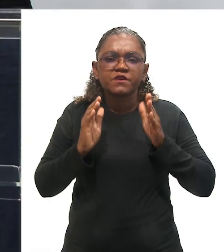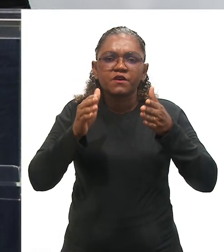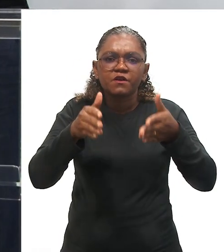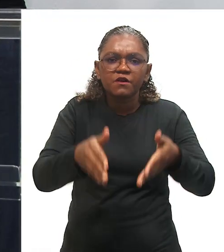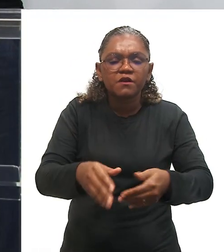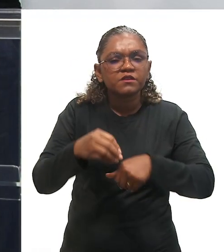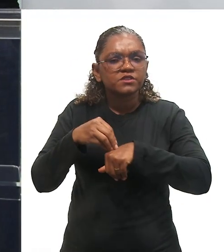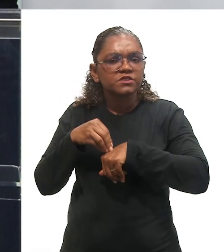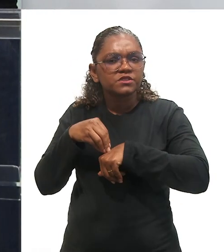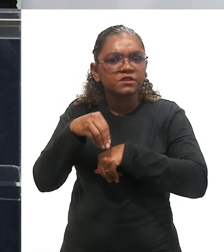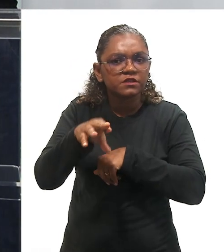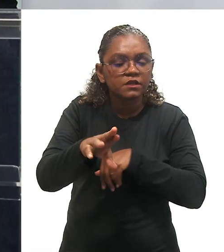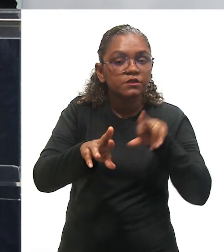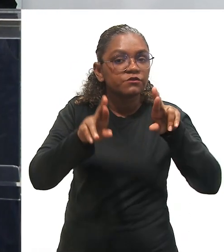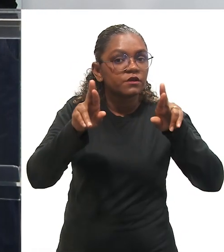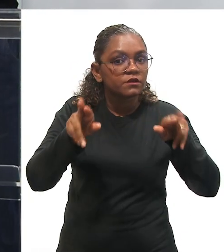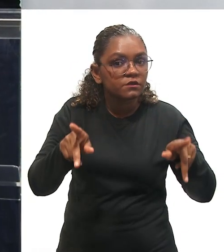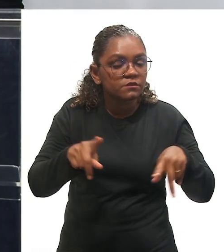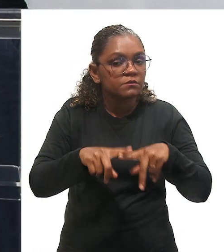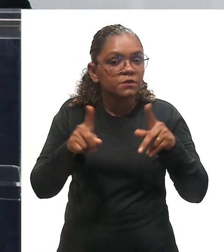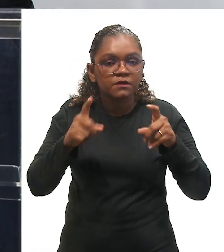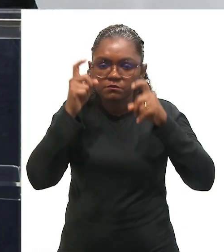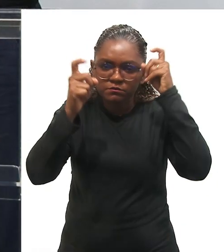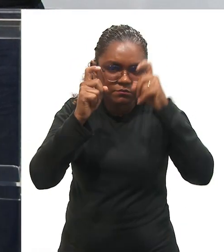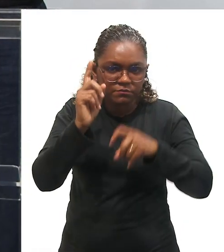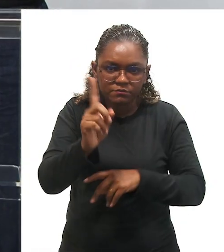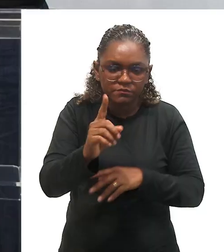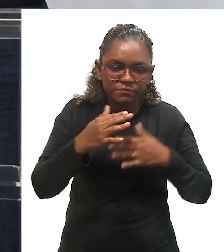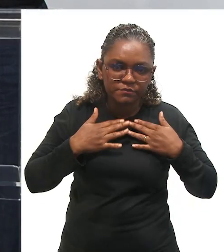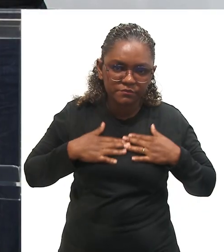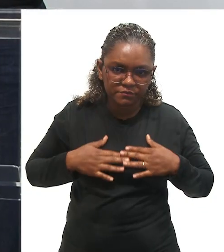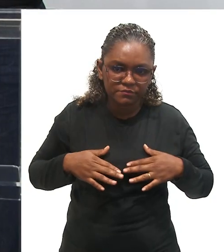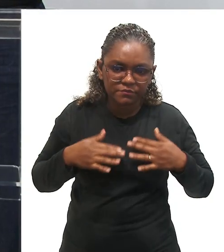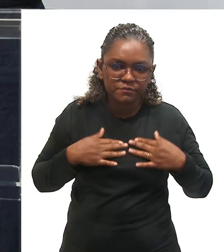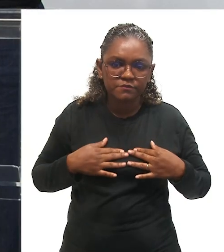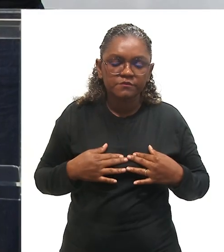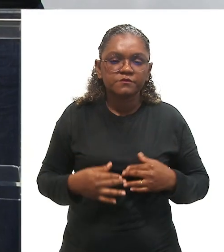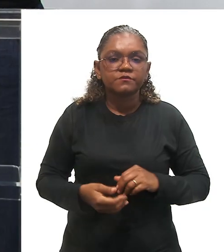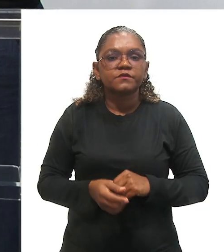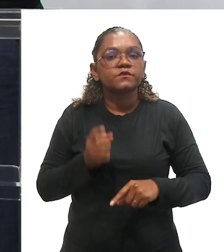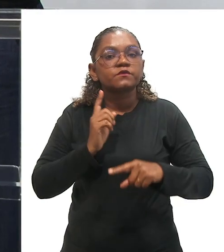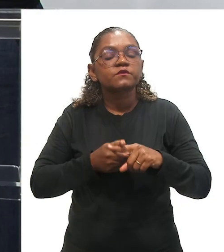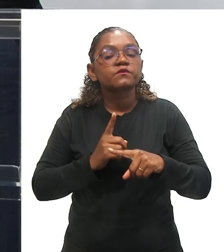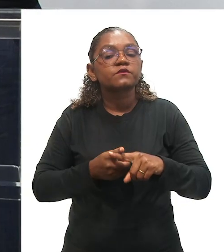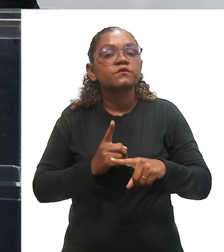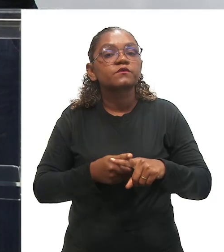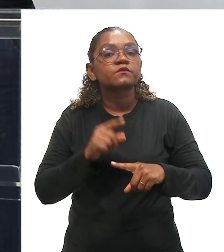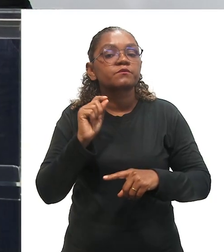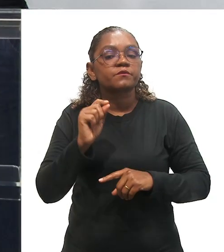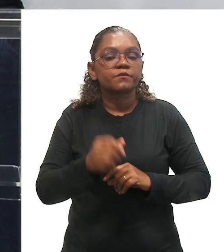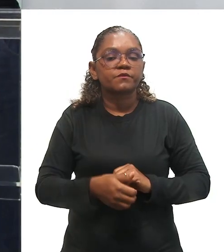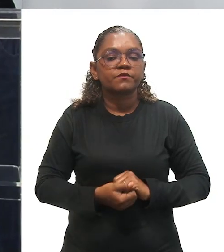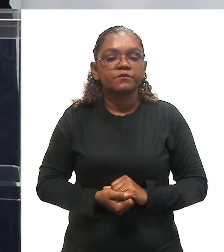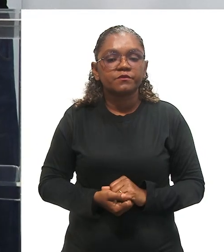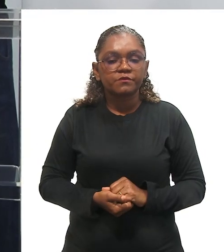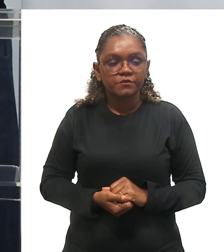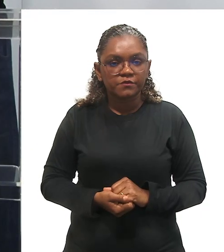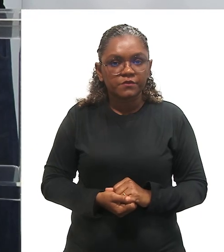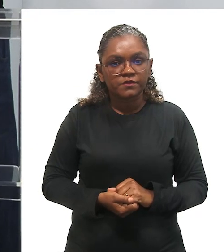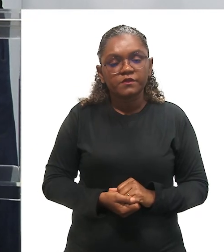uma indicação. Então, você não tem que se preocupar no primeiro momento. Até porque você vai